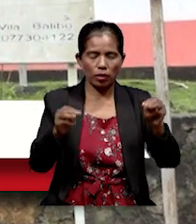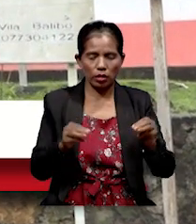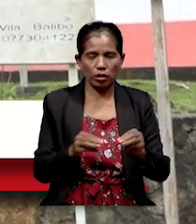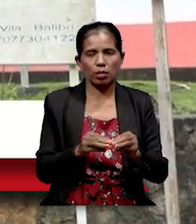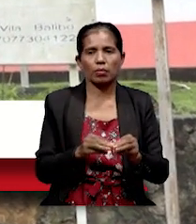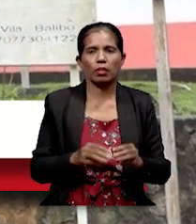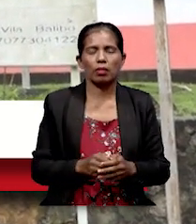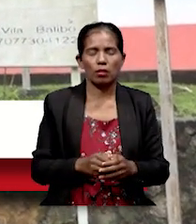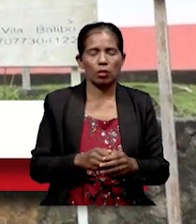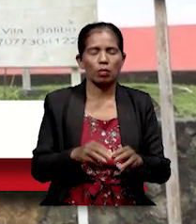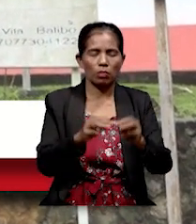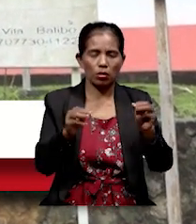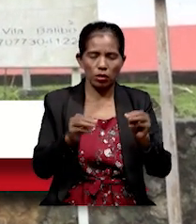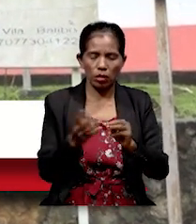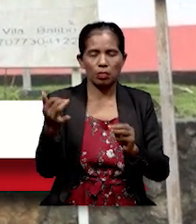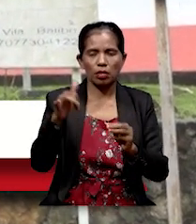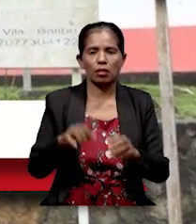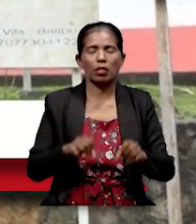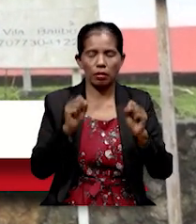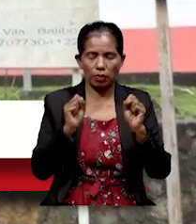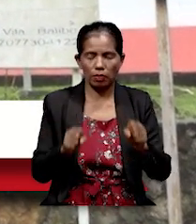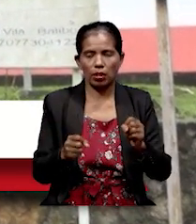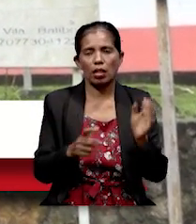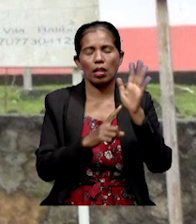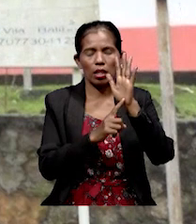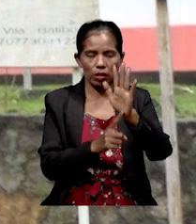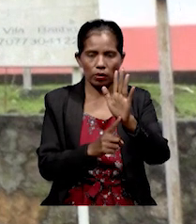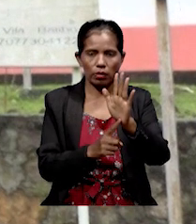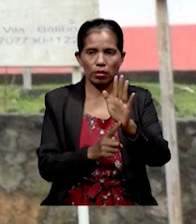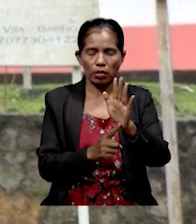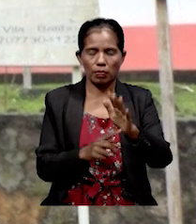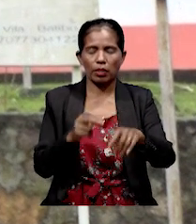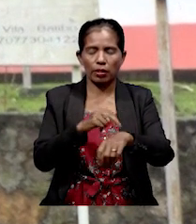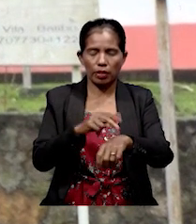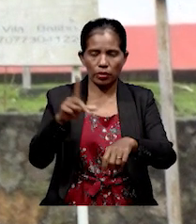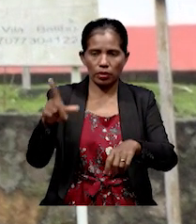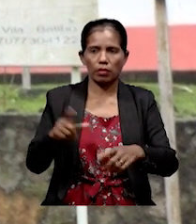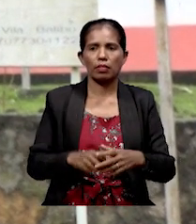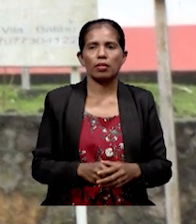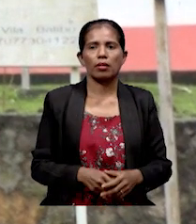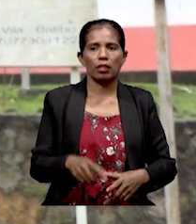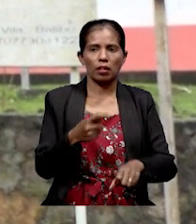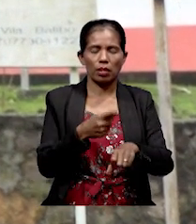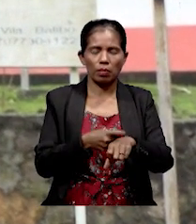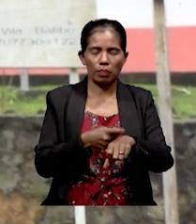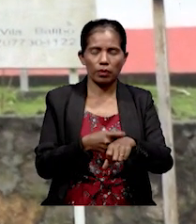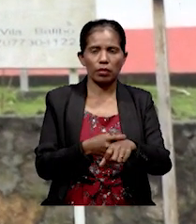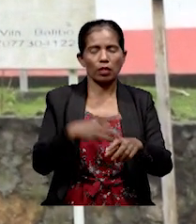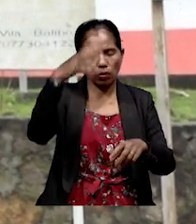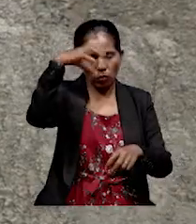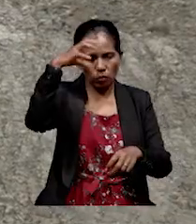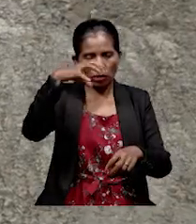mungkin município, depois mungkin município circal atau paliba nasional, nebe tempo udan